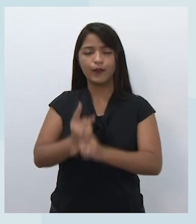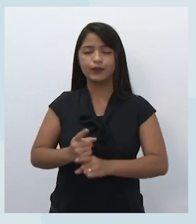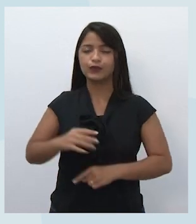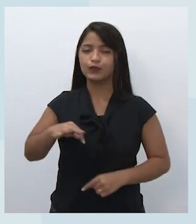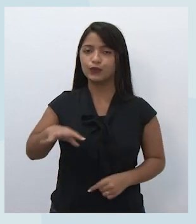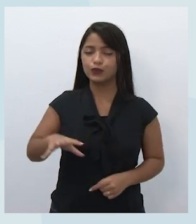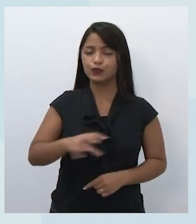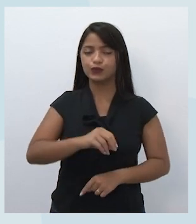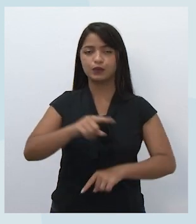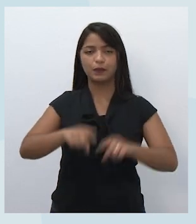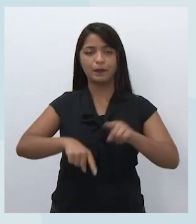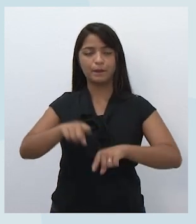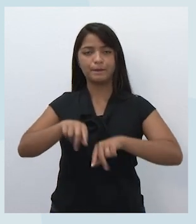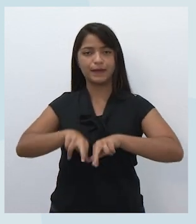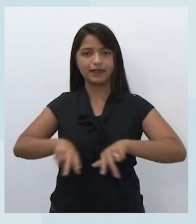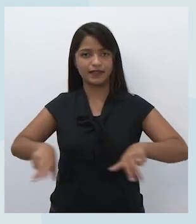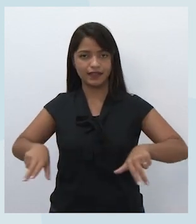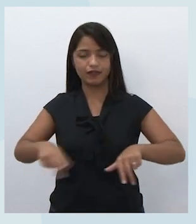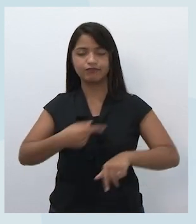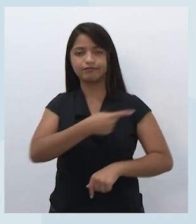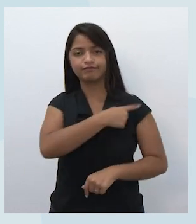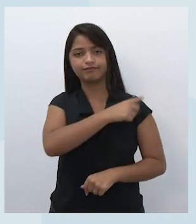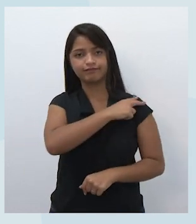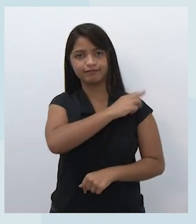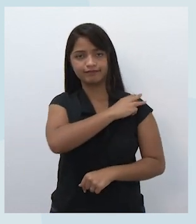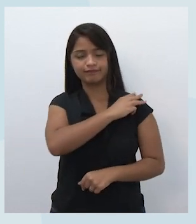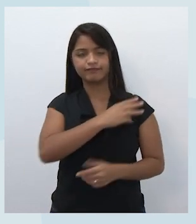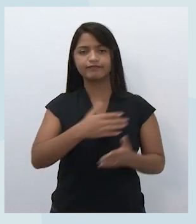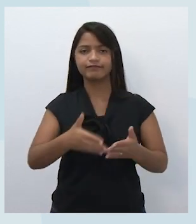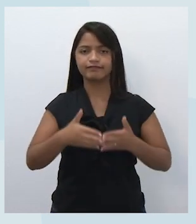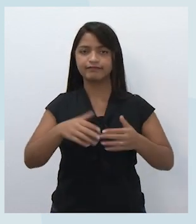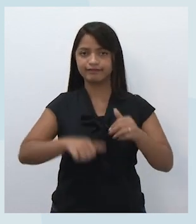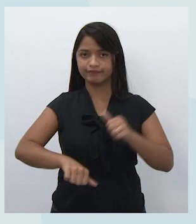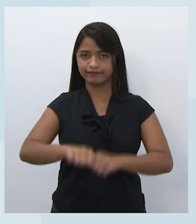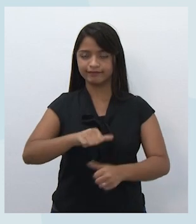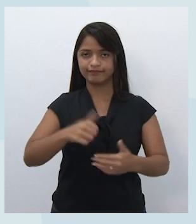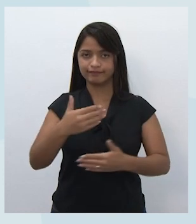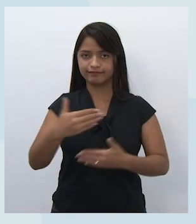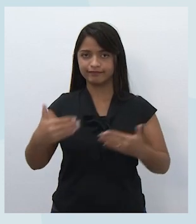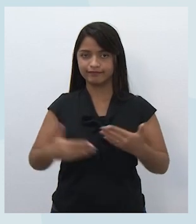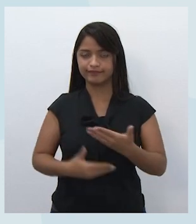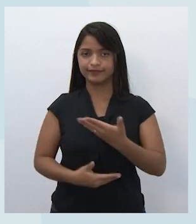ensino médio. Vocês passam para mim, por favor?